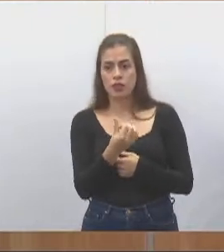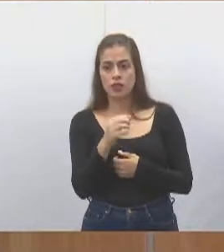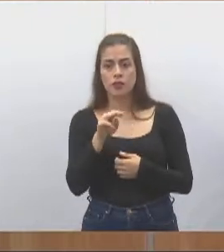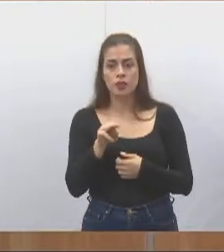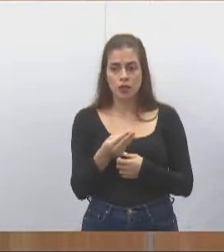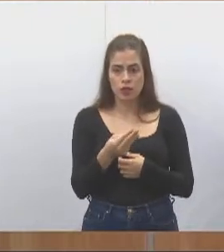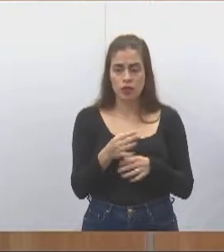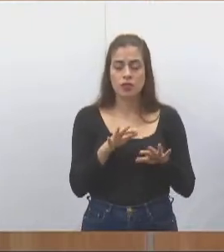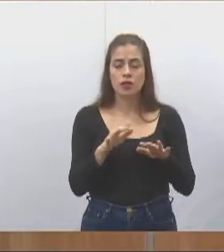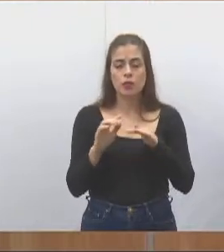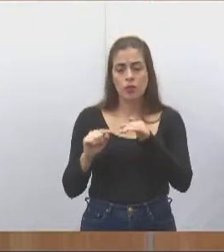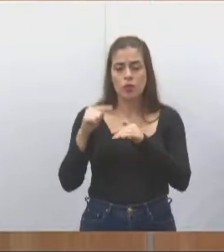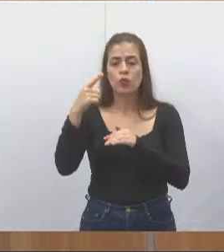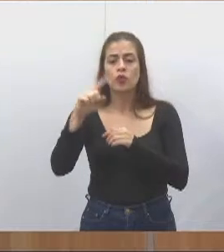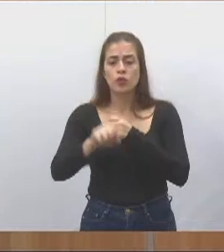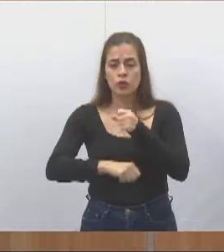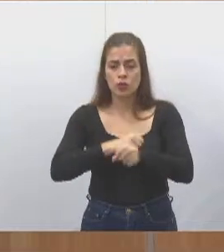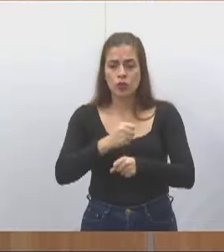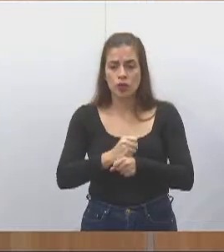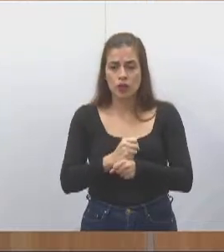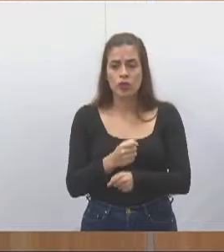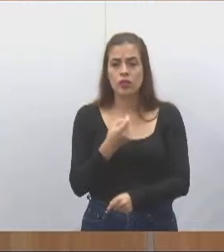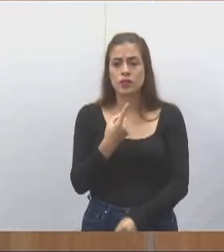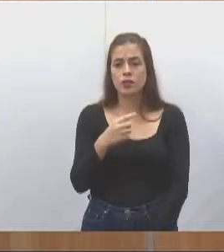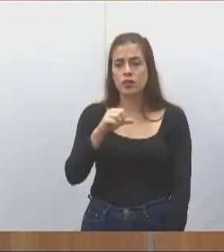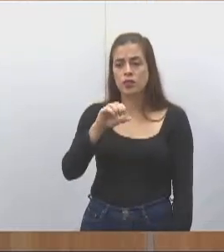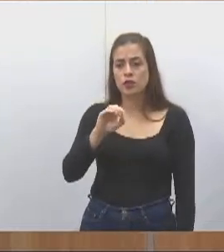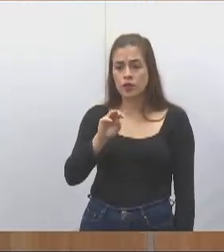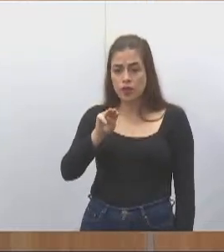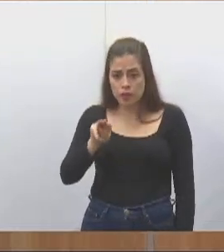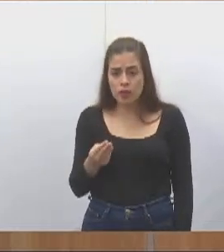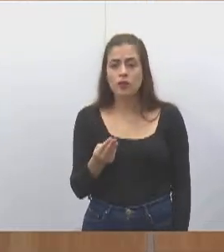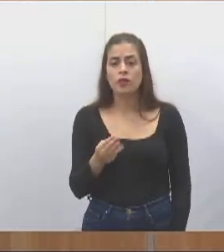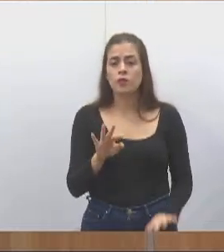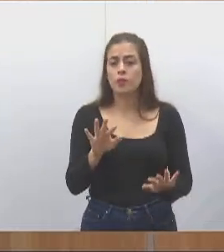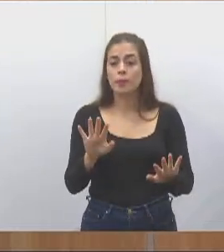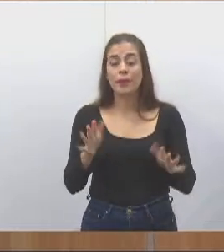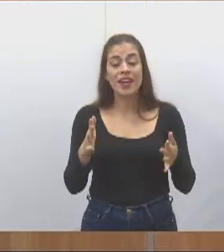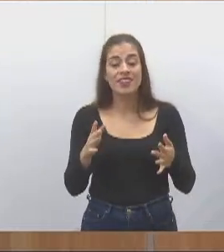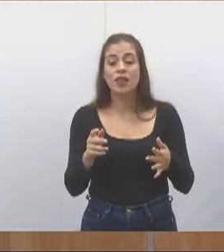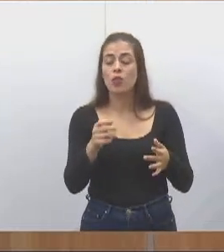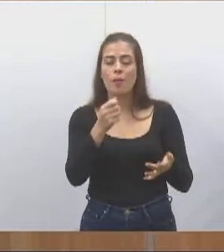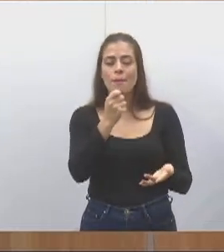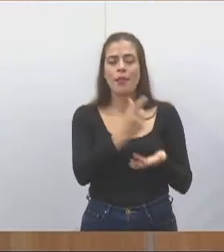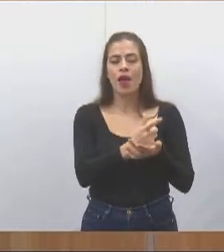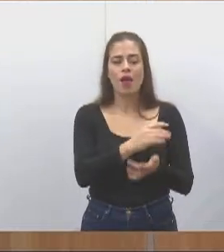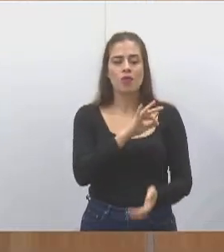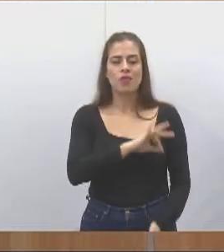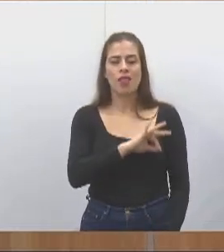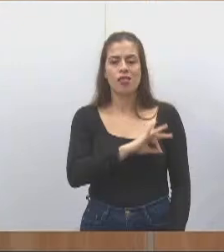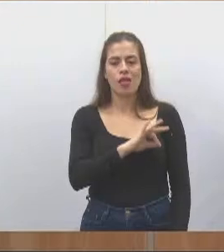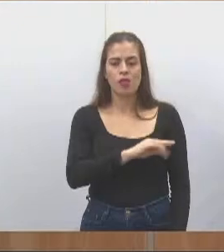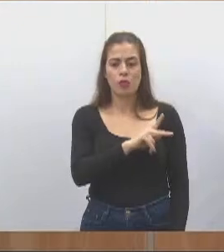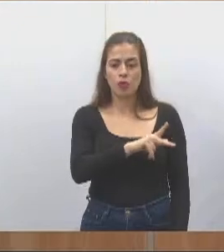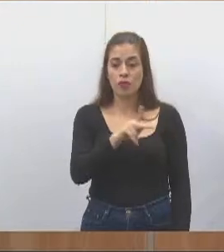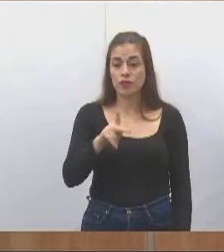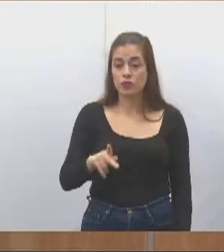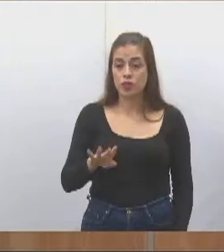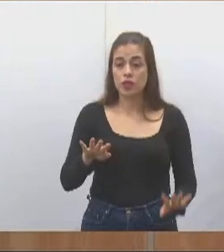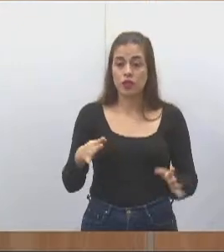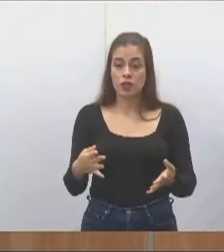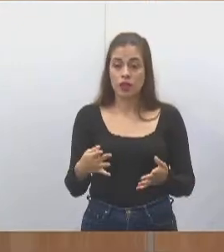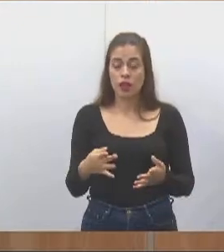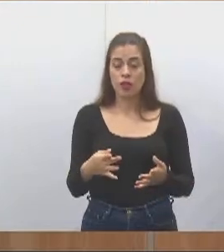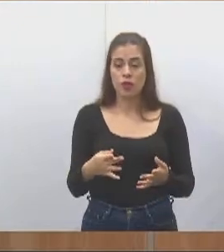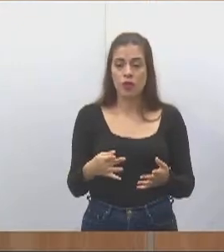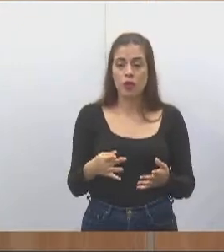de 190 milhões, porém esse Fundeb ele não é suficiente para cobrir a folha salarial dos professores. Então o município ele tem que suprir